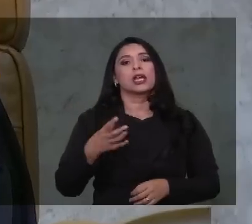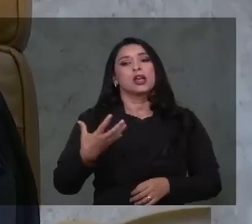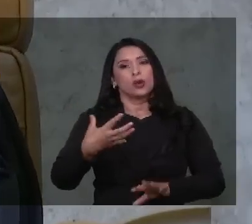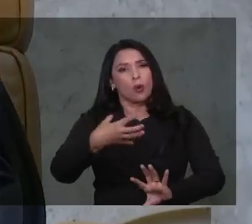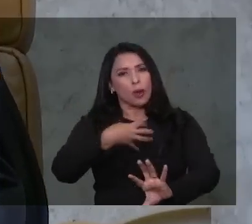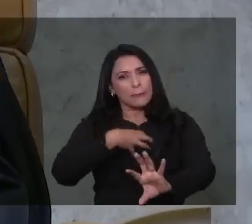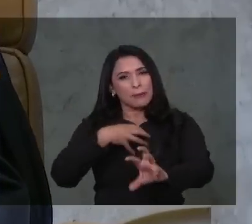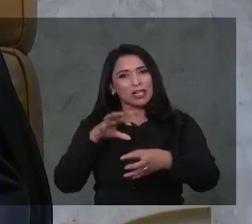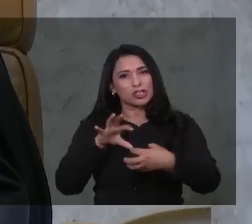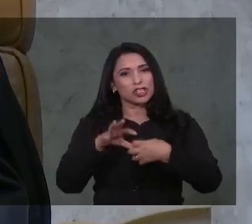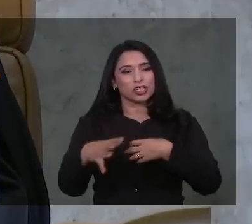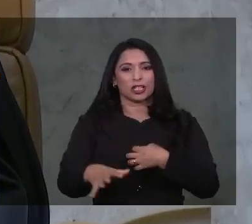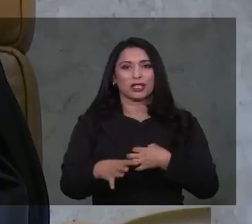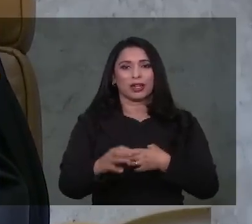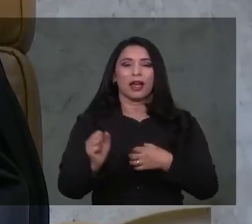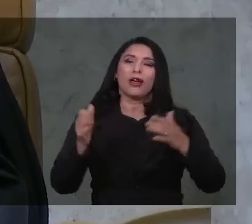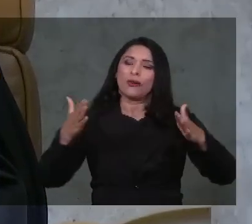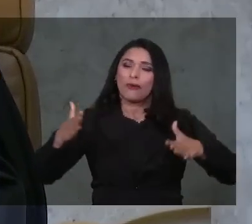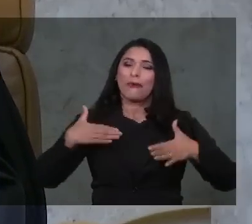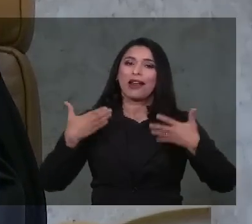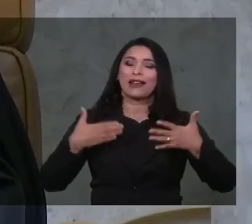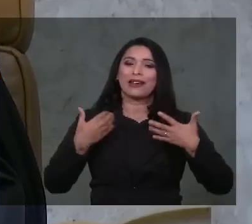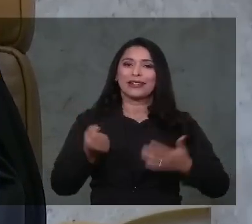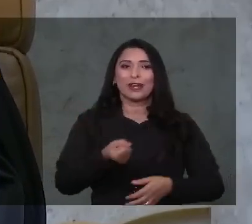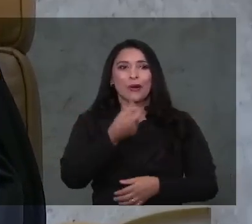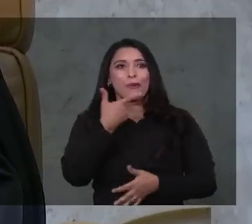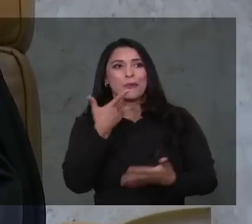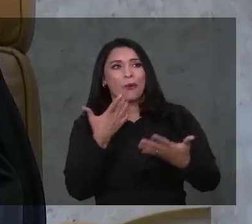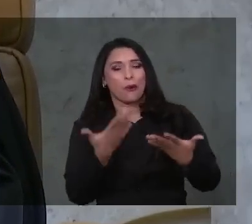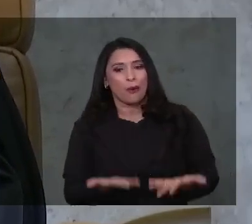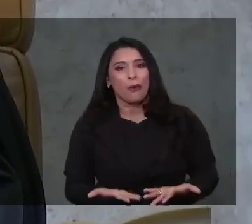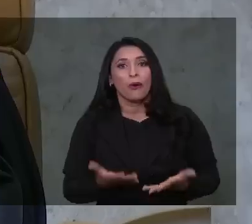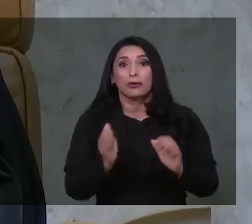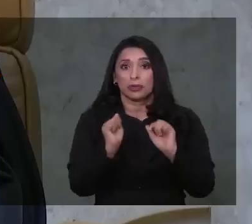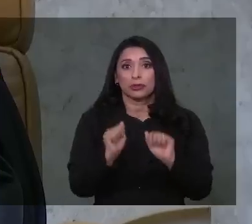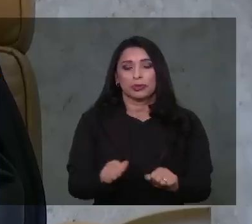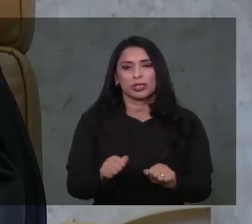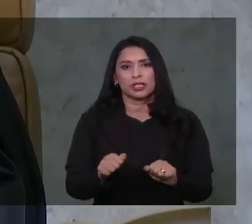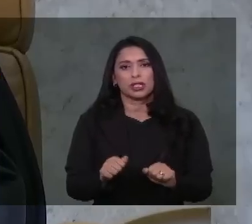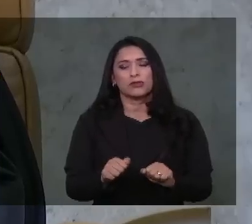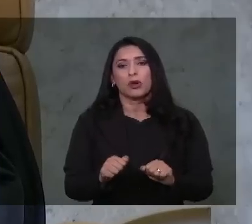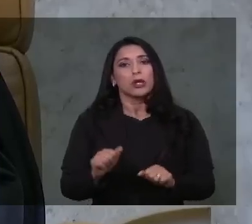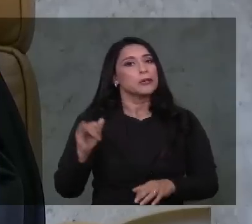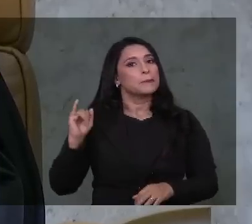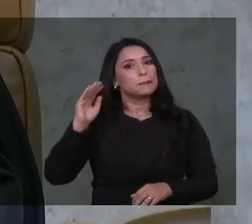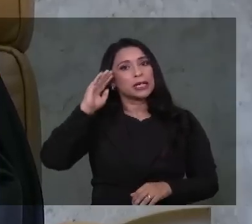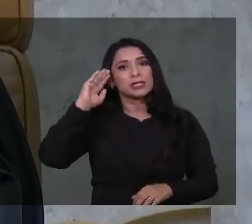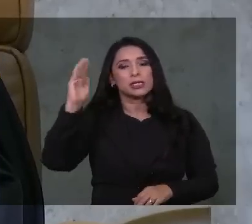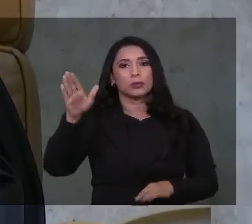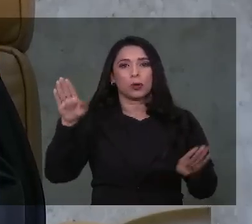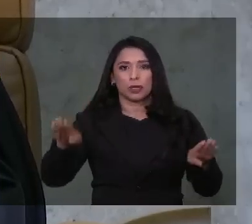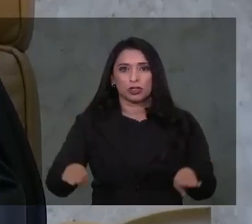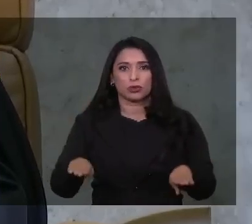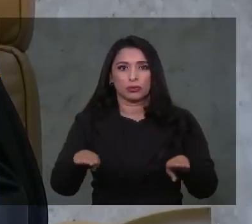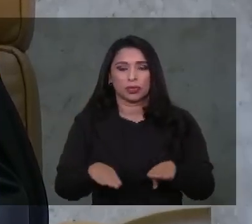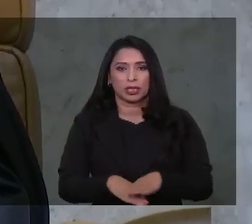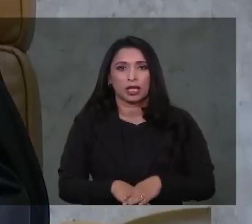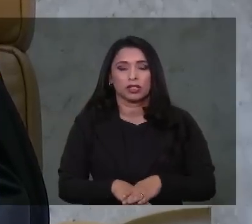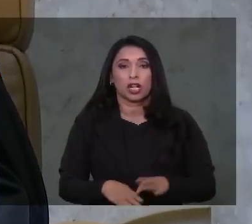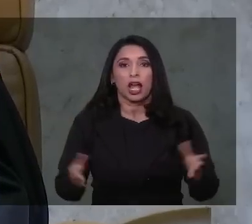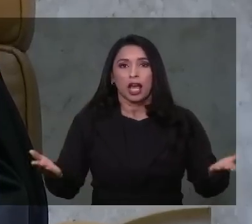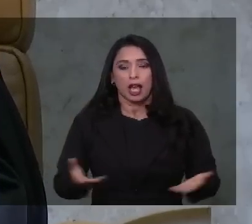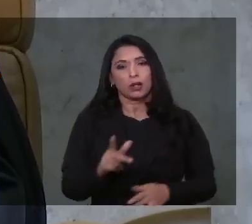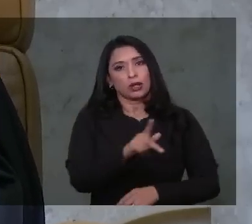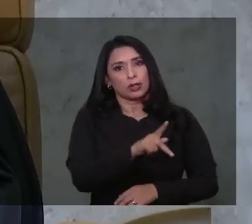com bom humor sempre que possível e, sobretudo, com humildade. Assumo a presidência do Supremo